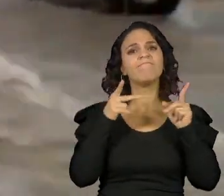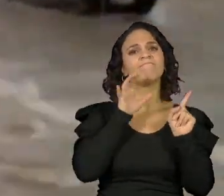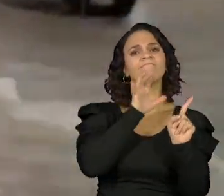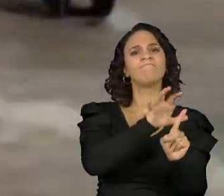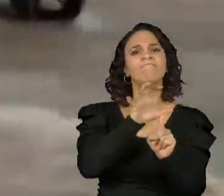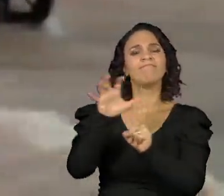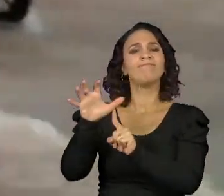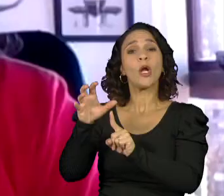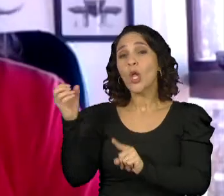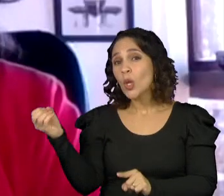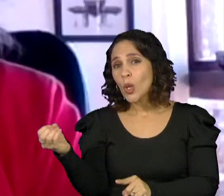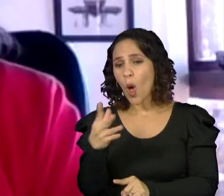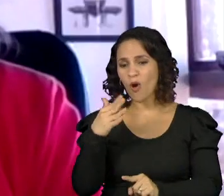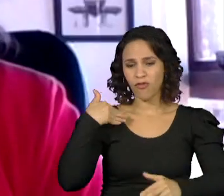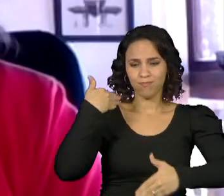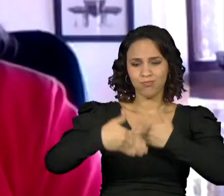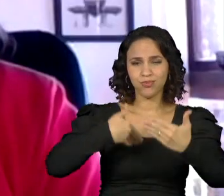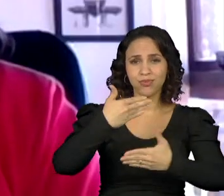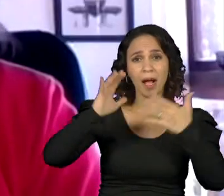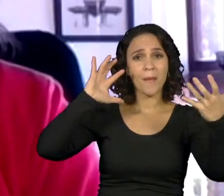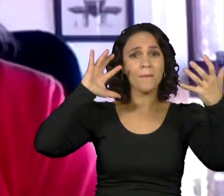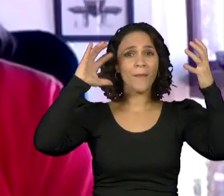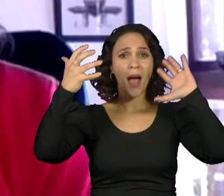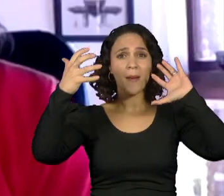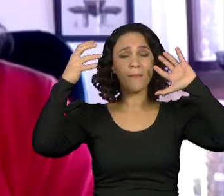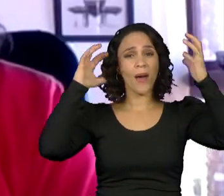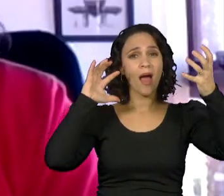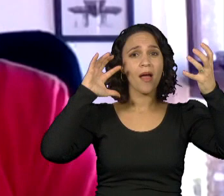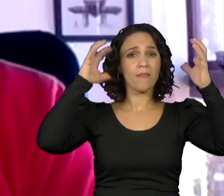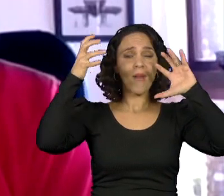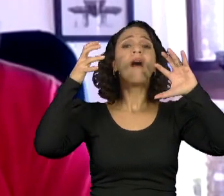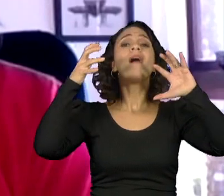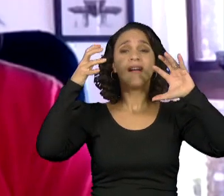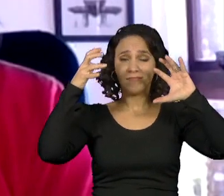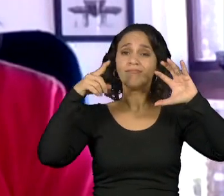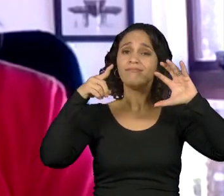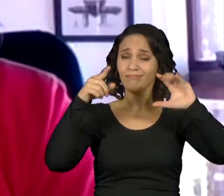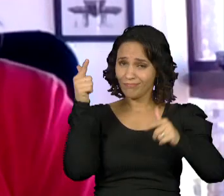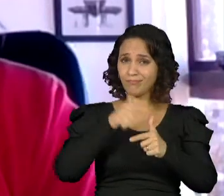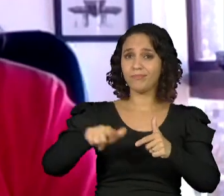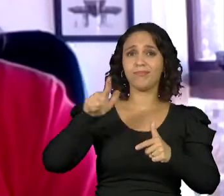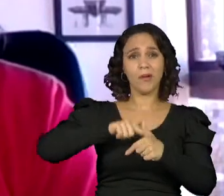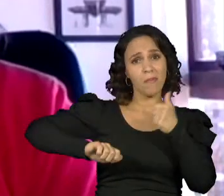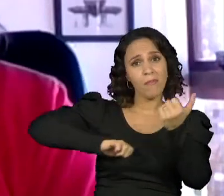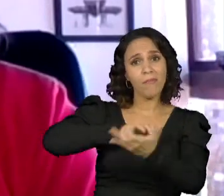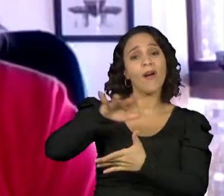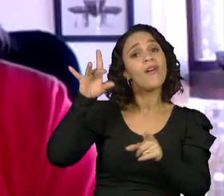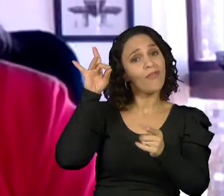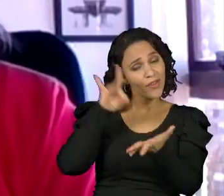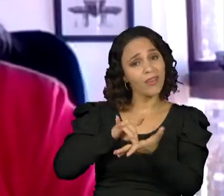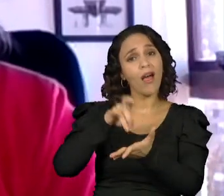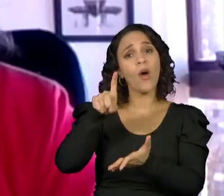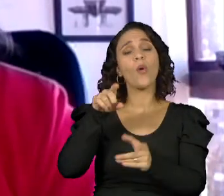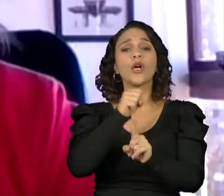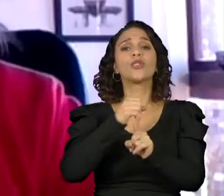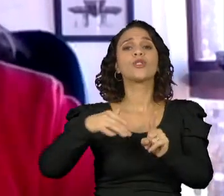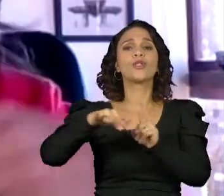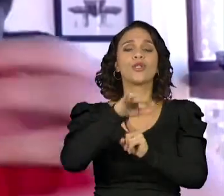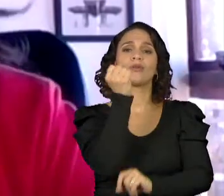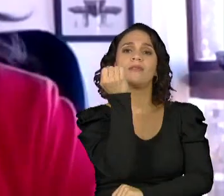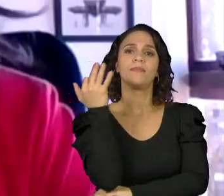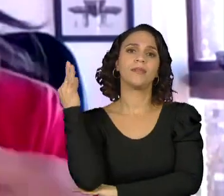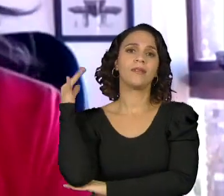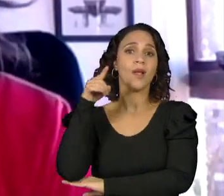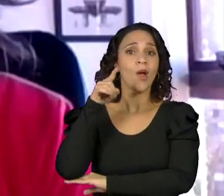desastres climáticos, né? Que a gente costuma dizer que os desastres são climáticos, mas na verdade eles são socioambientais, né? Os humanos de alguma forma estão